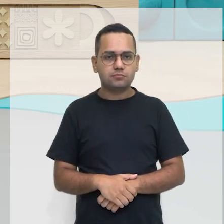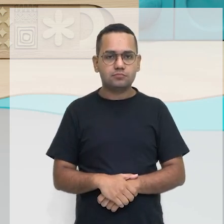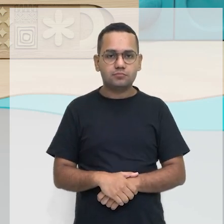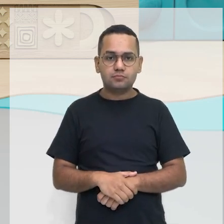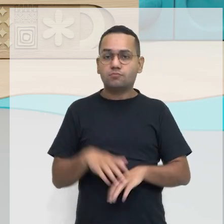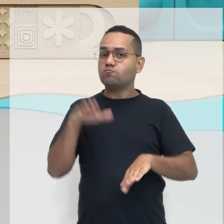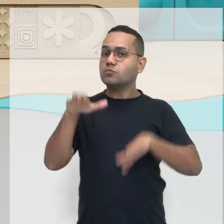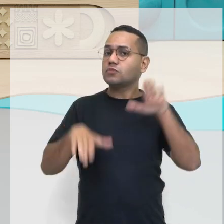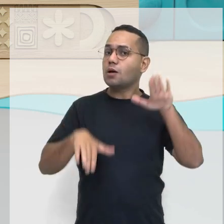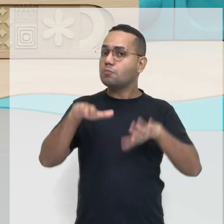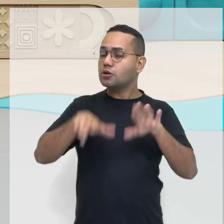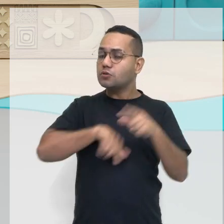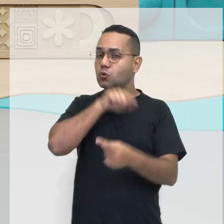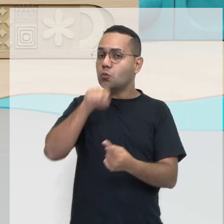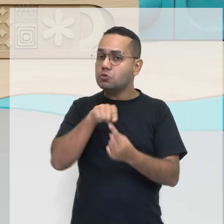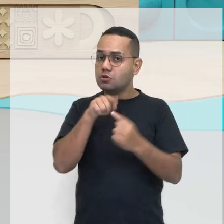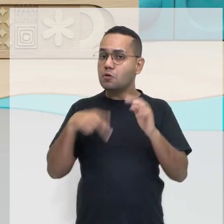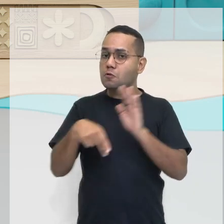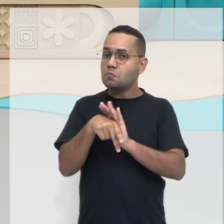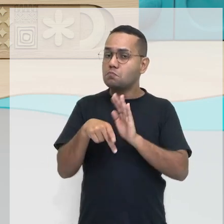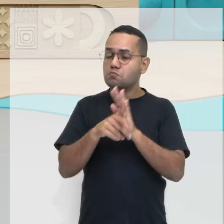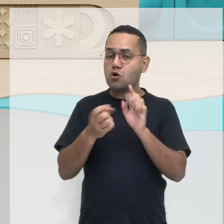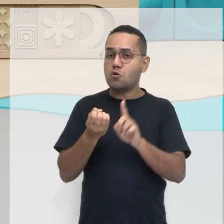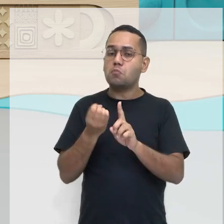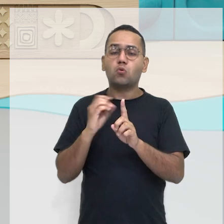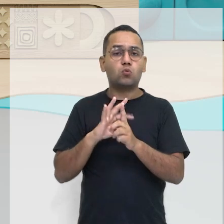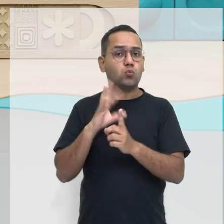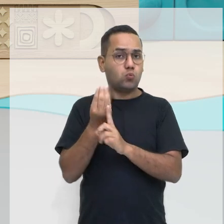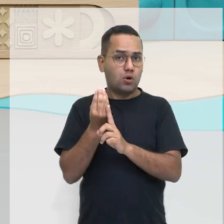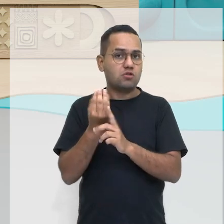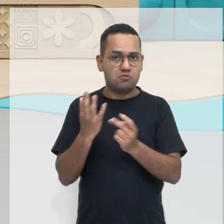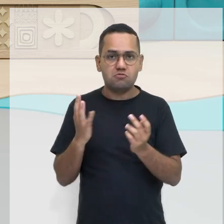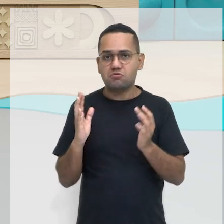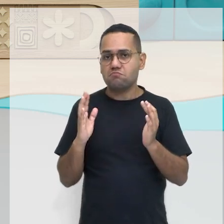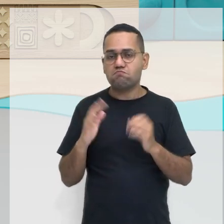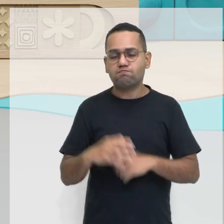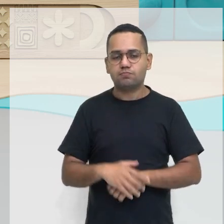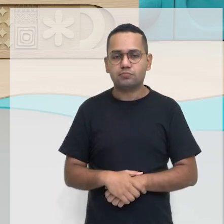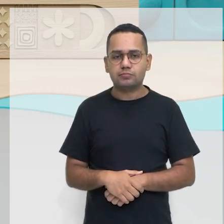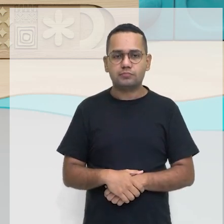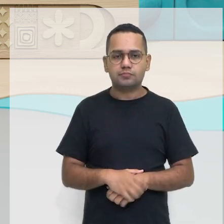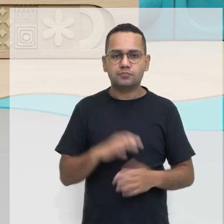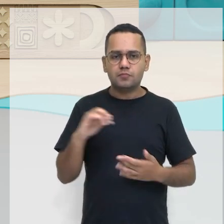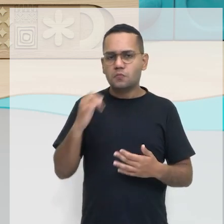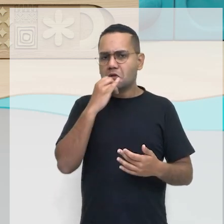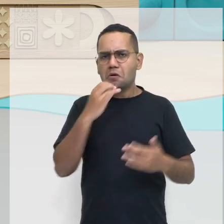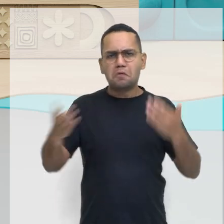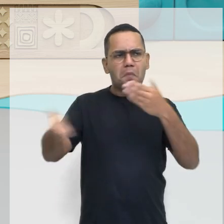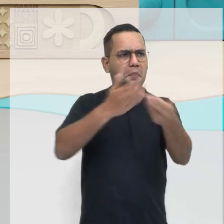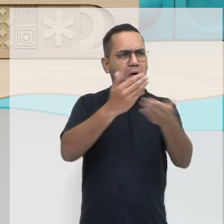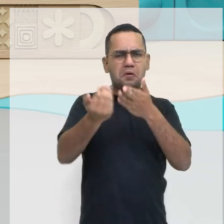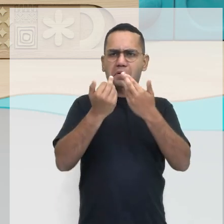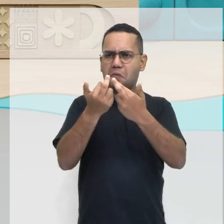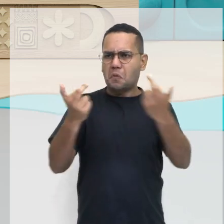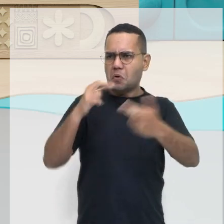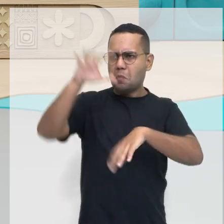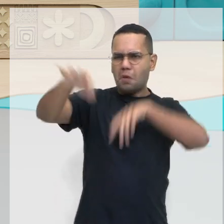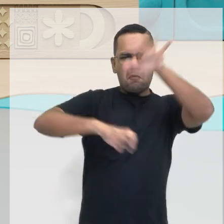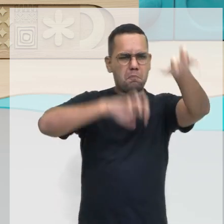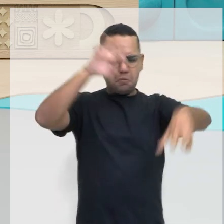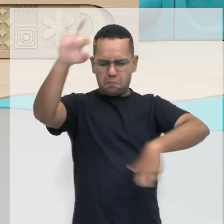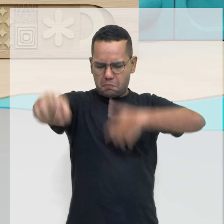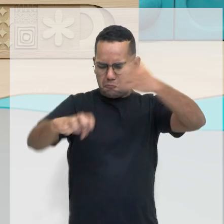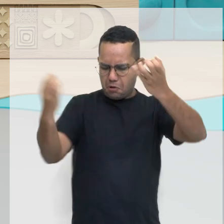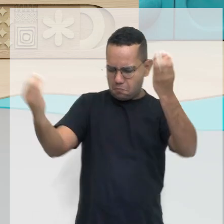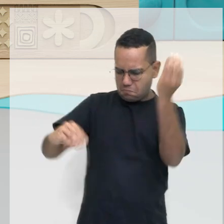da intenção do artista, de quem está produzindo. Não eu pegar qualquer coisa e toma, tá aí, vai, acha.